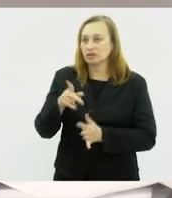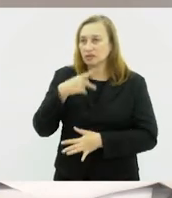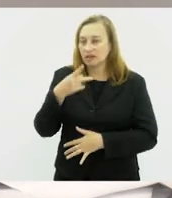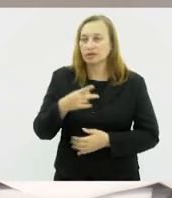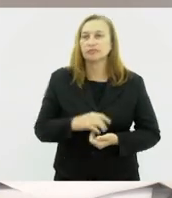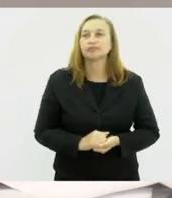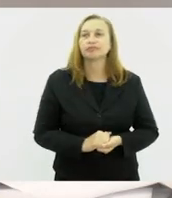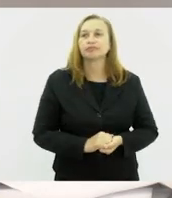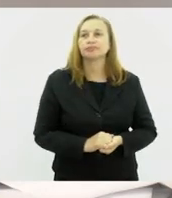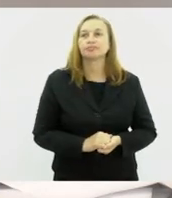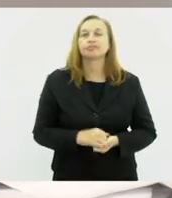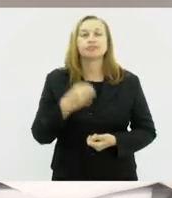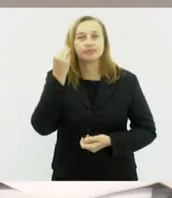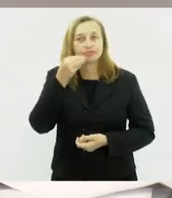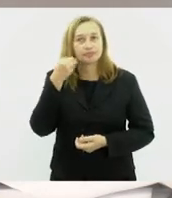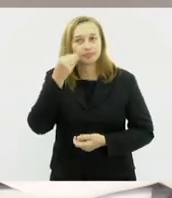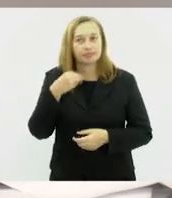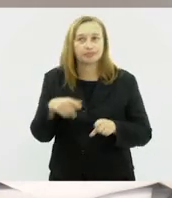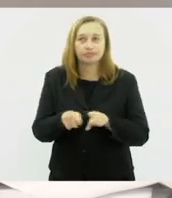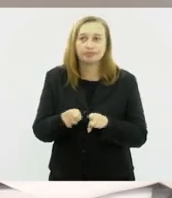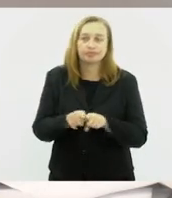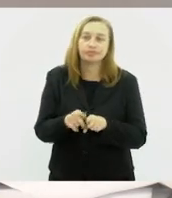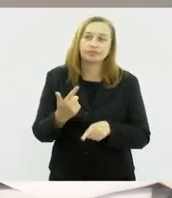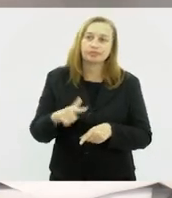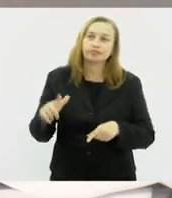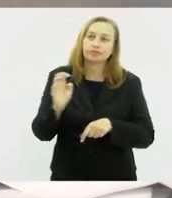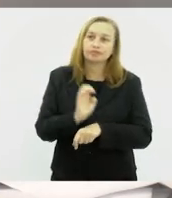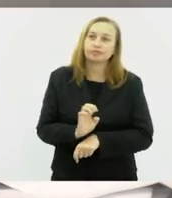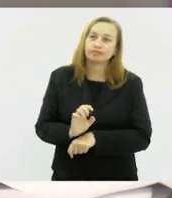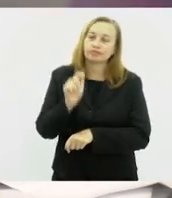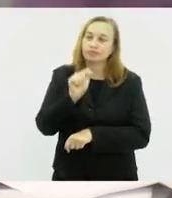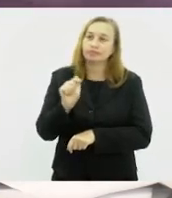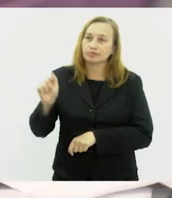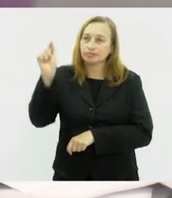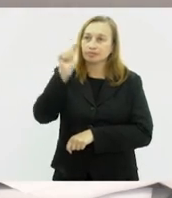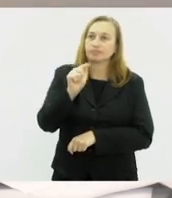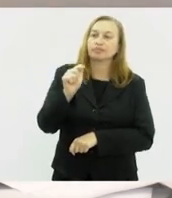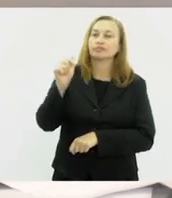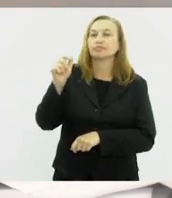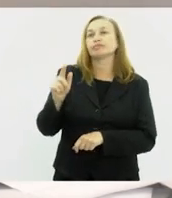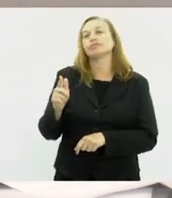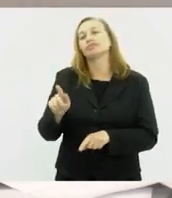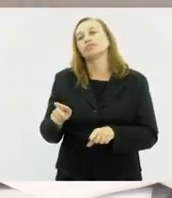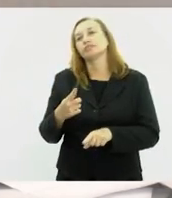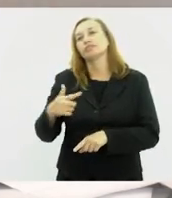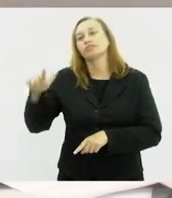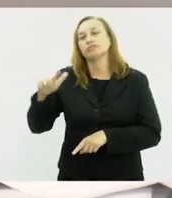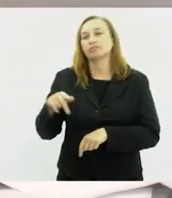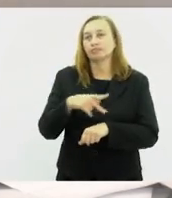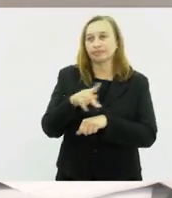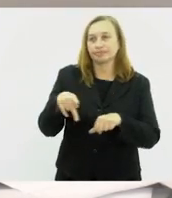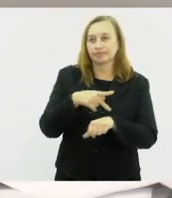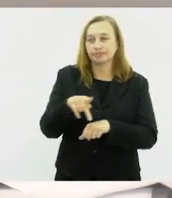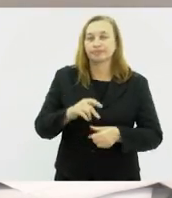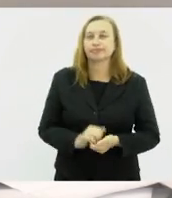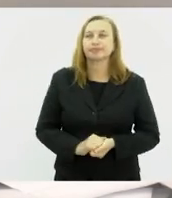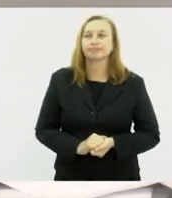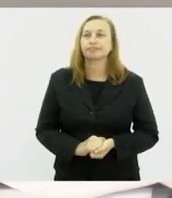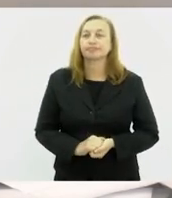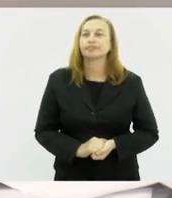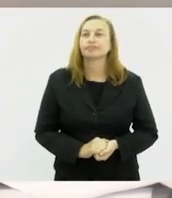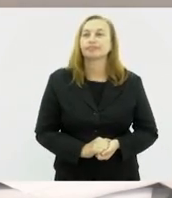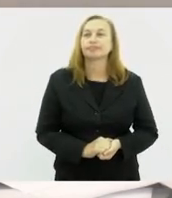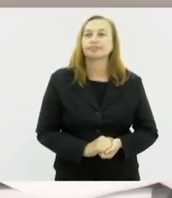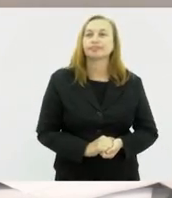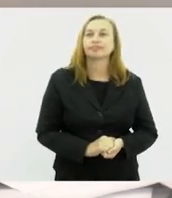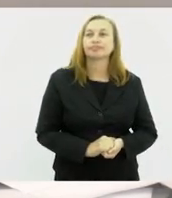falando de experiências também de outros estados de outros países em países em países